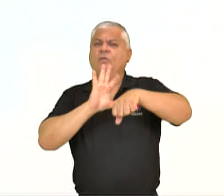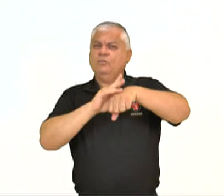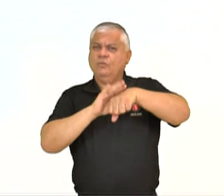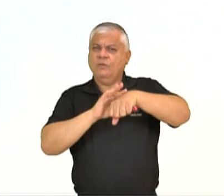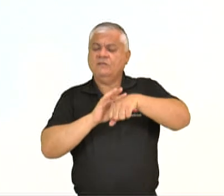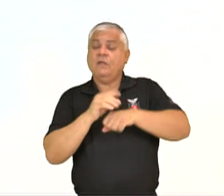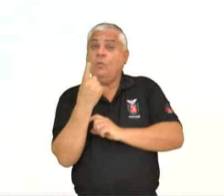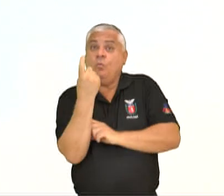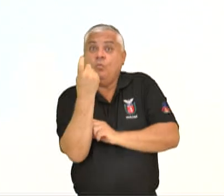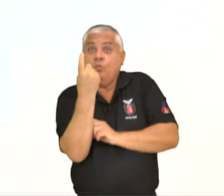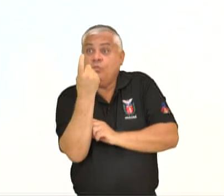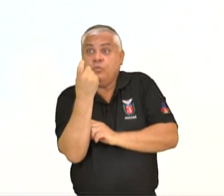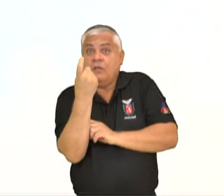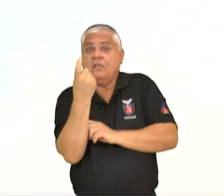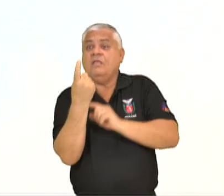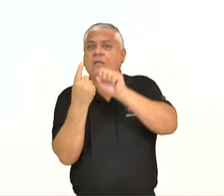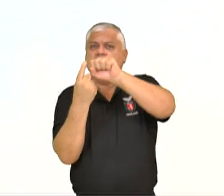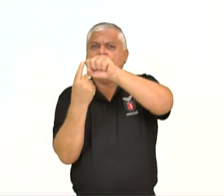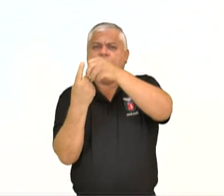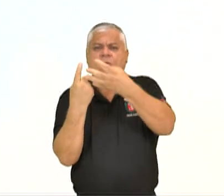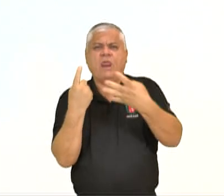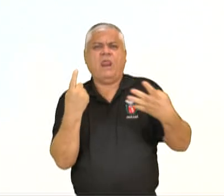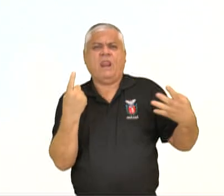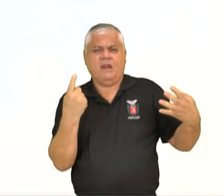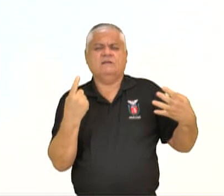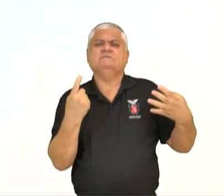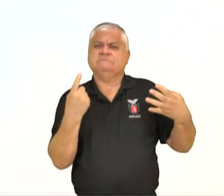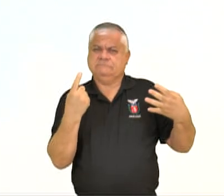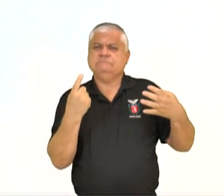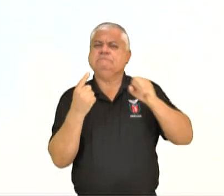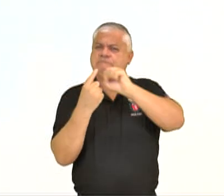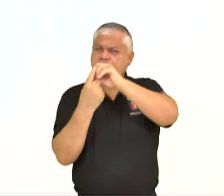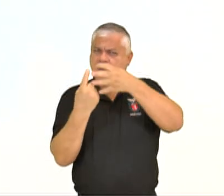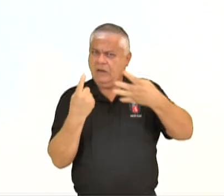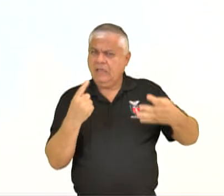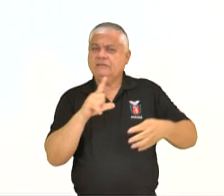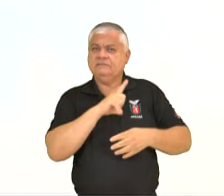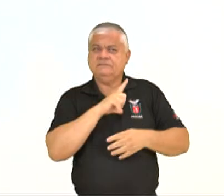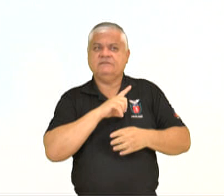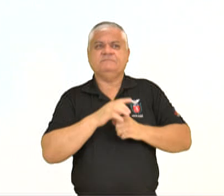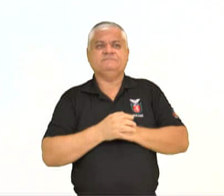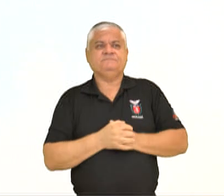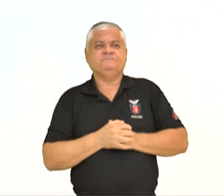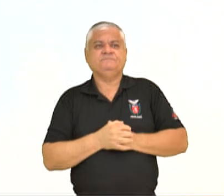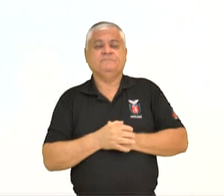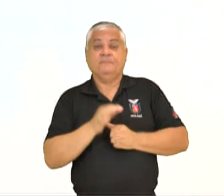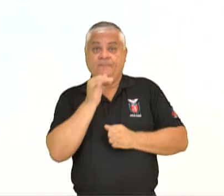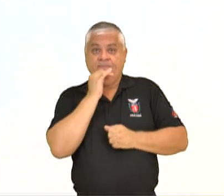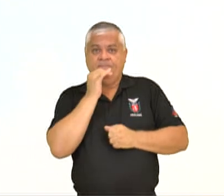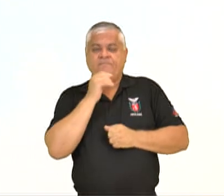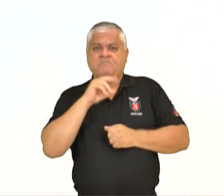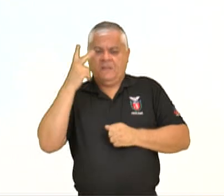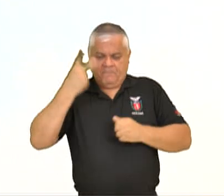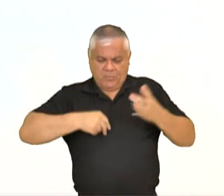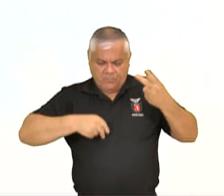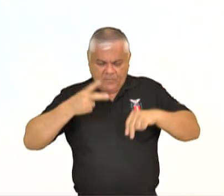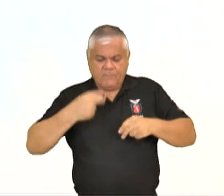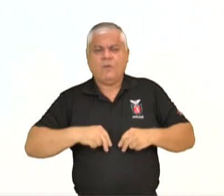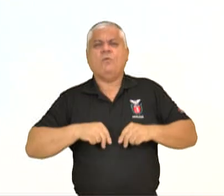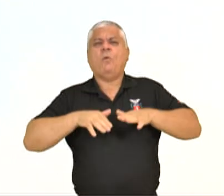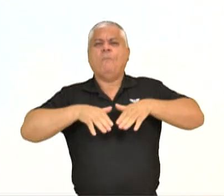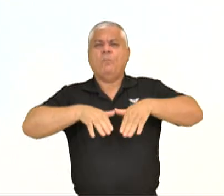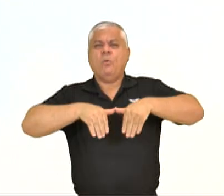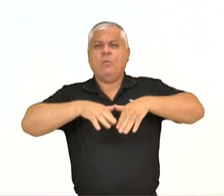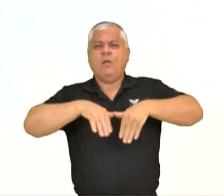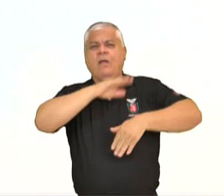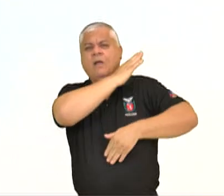único gene mutado acaba causando várias características. Vamos lá. Afeta múltiplos órgãos, como pulmões,